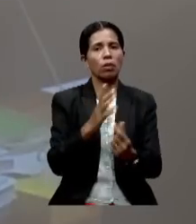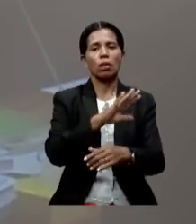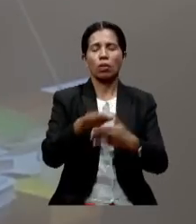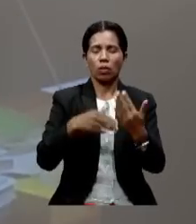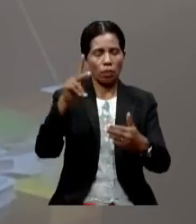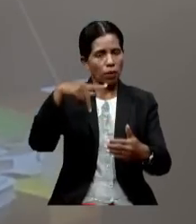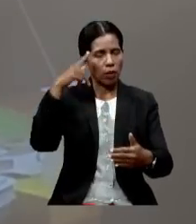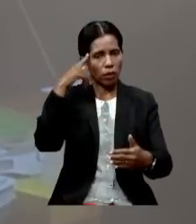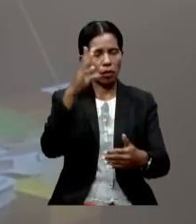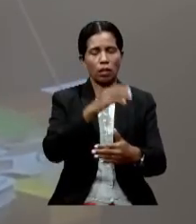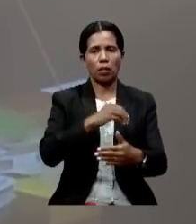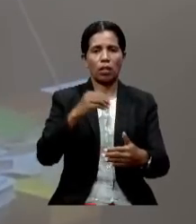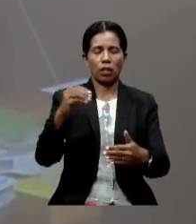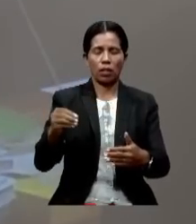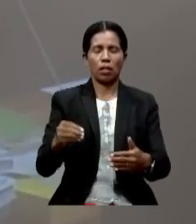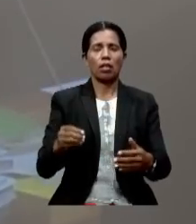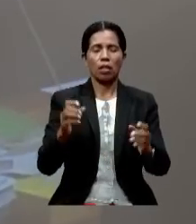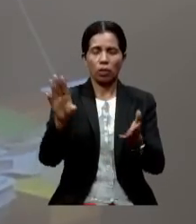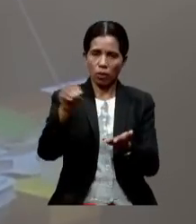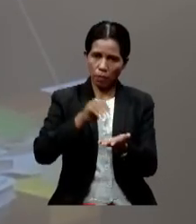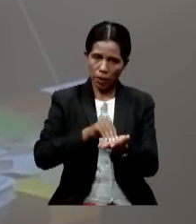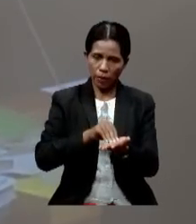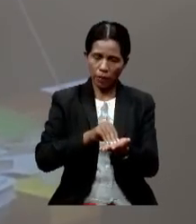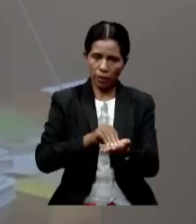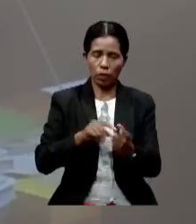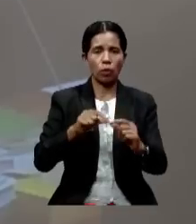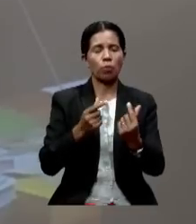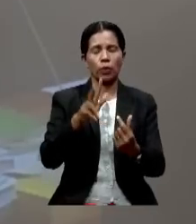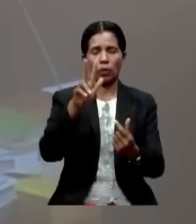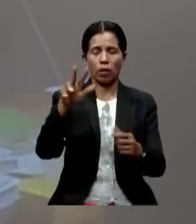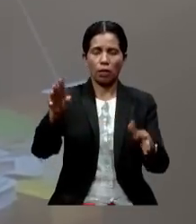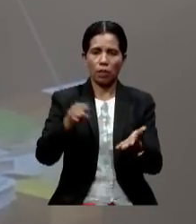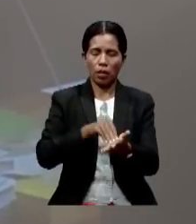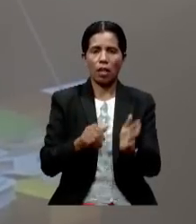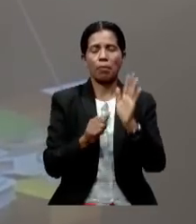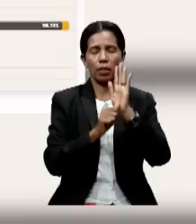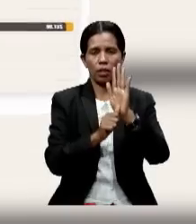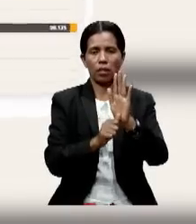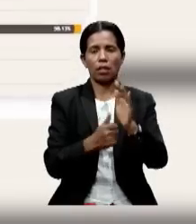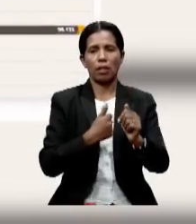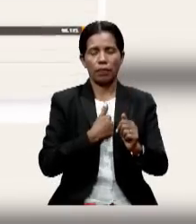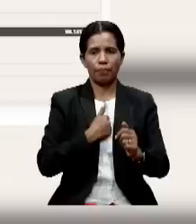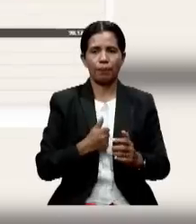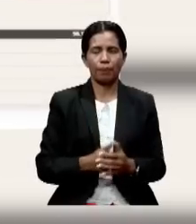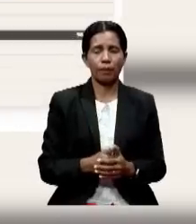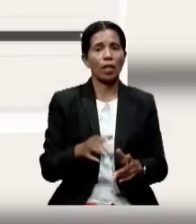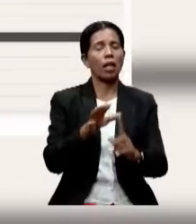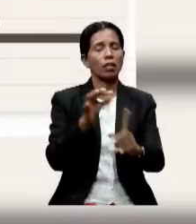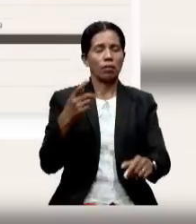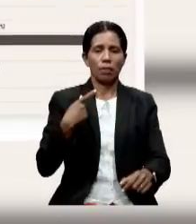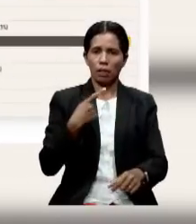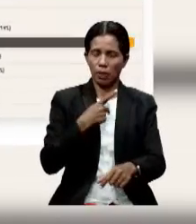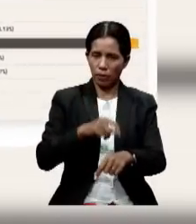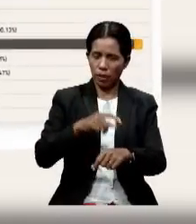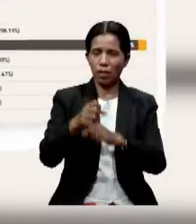política na plataforma RACIC Opta e nós vamos apresentar essa alternativa. Eleção parlamentar de